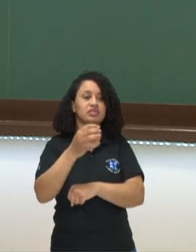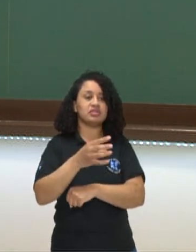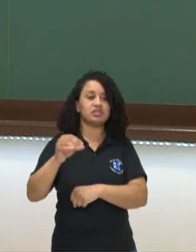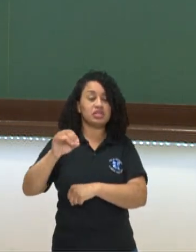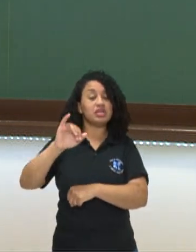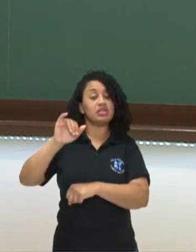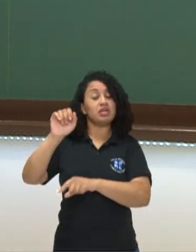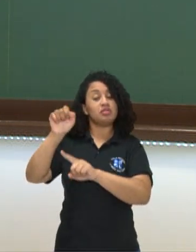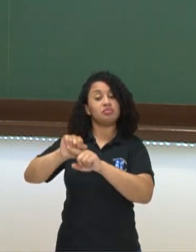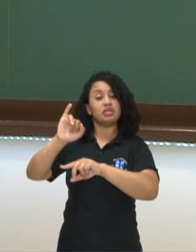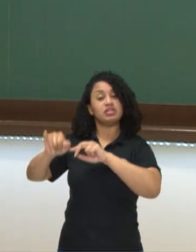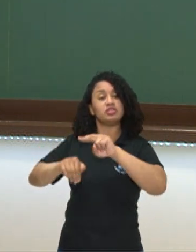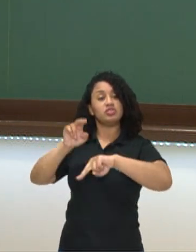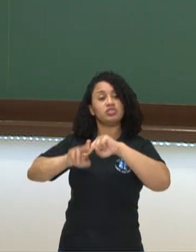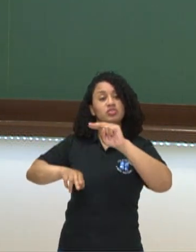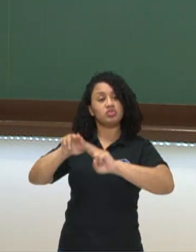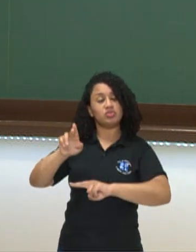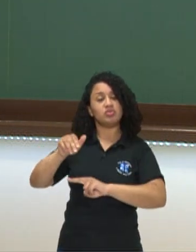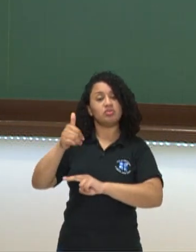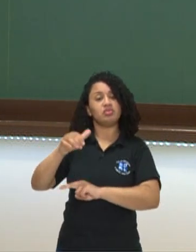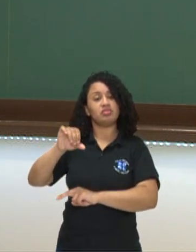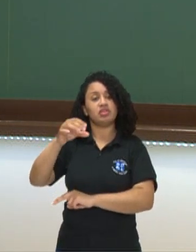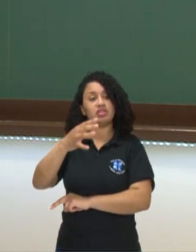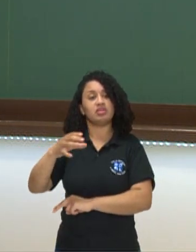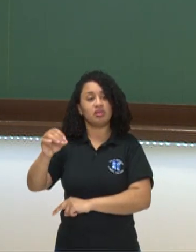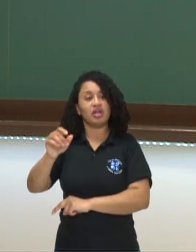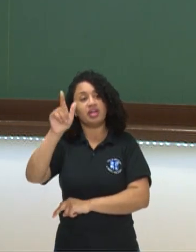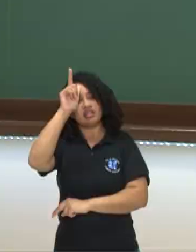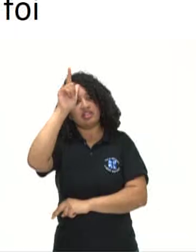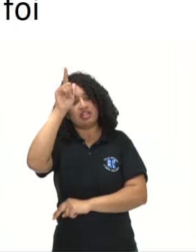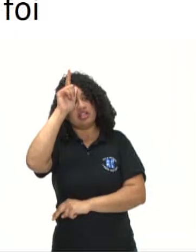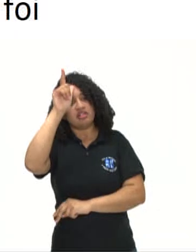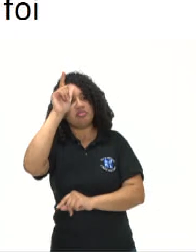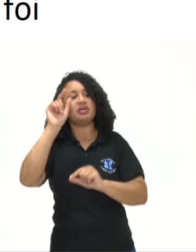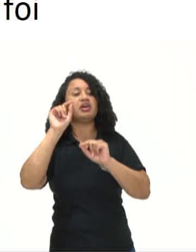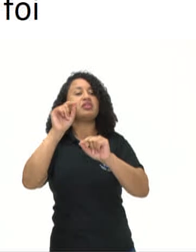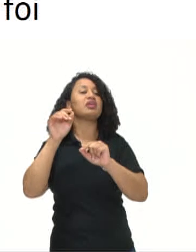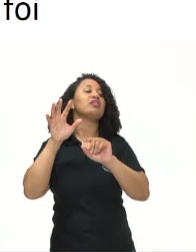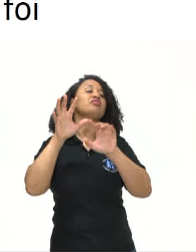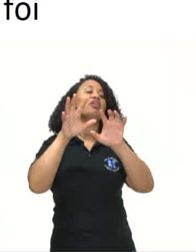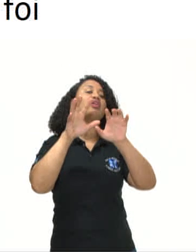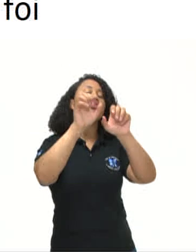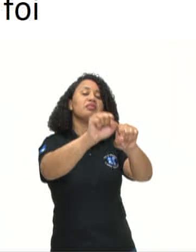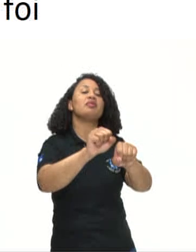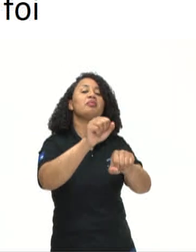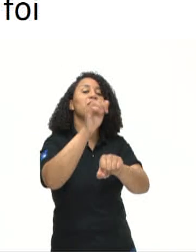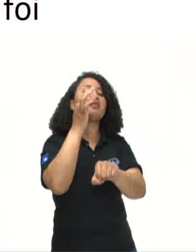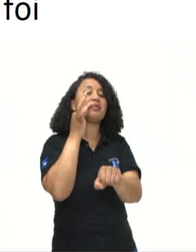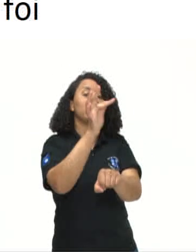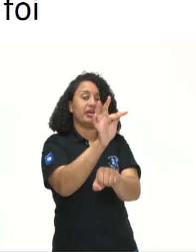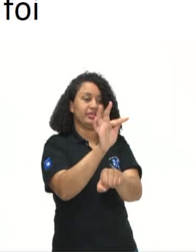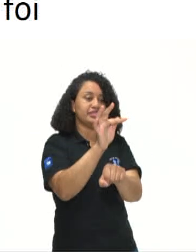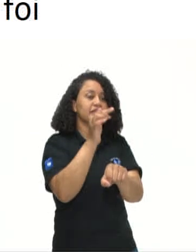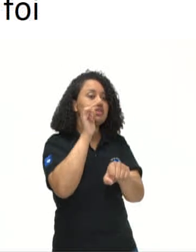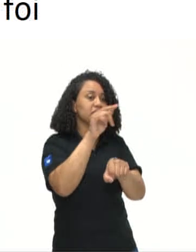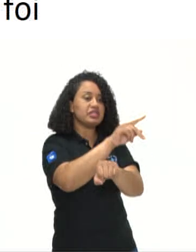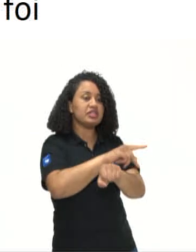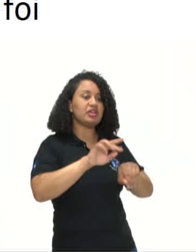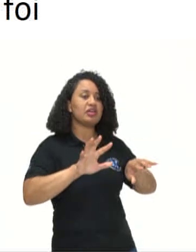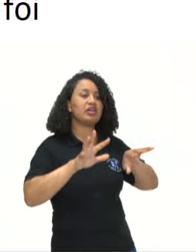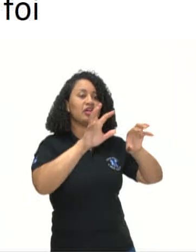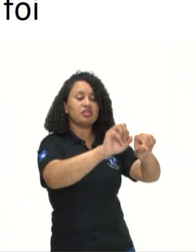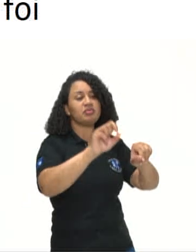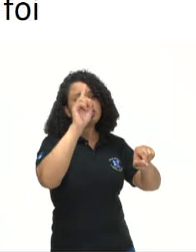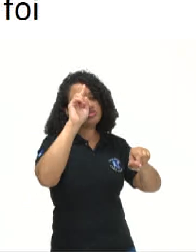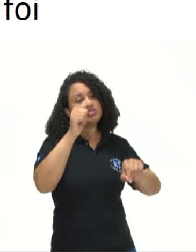de 1940, a Alemanha, ainda no final de maio, a Alemanha invadiu a França e tomou Paris no dia